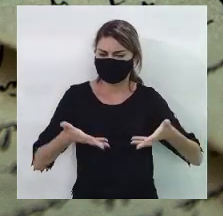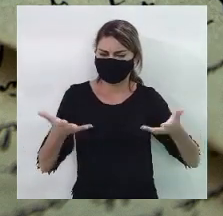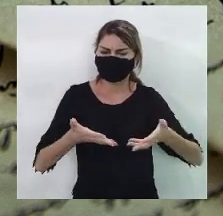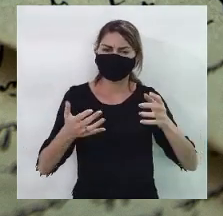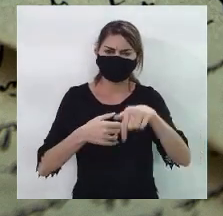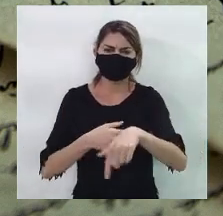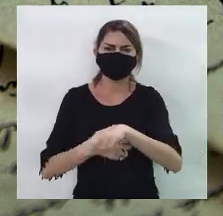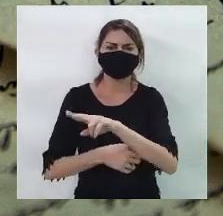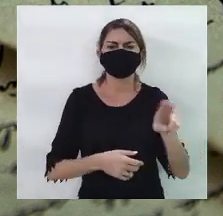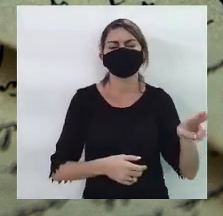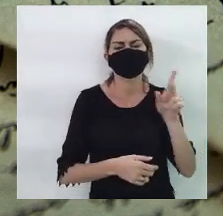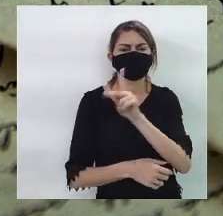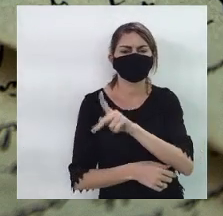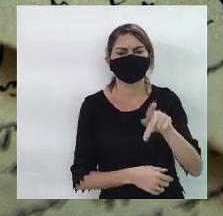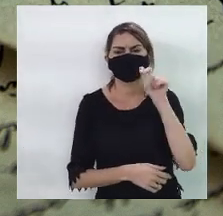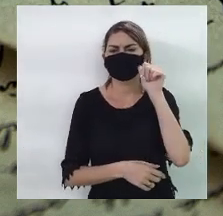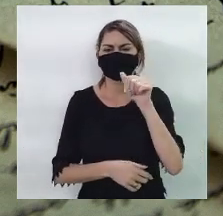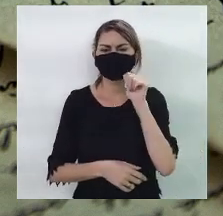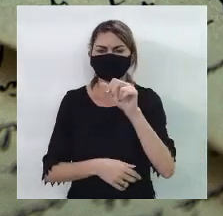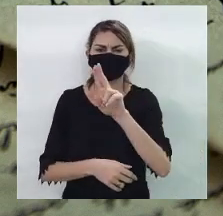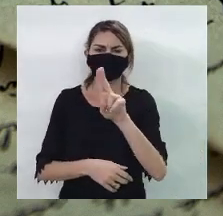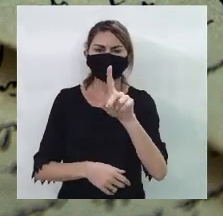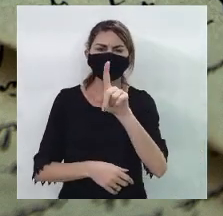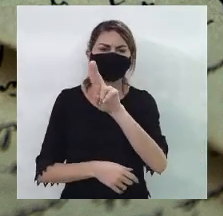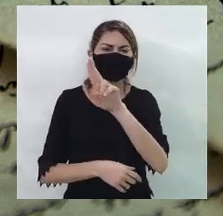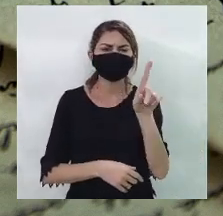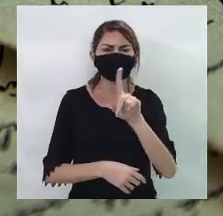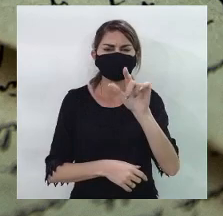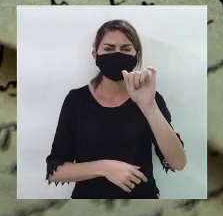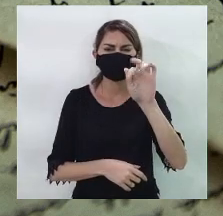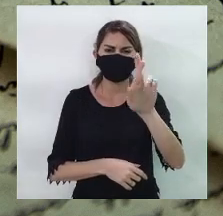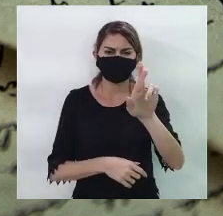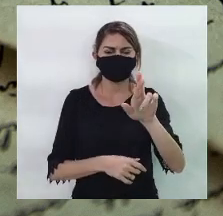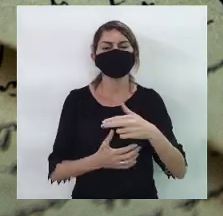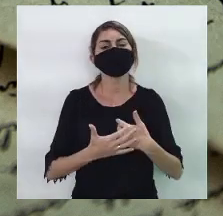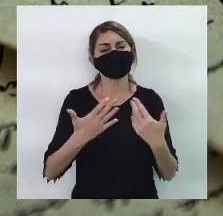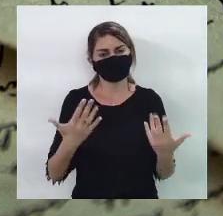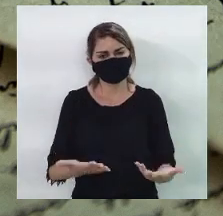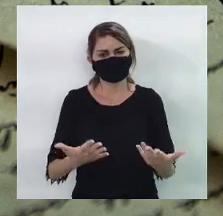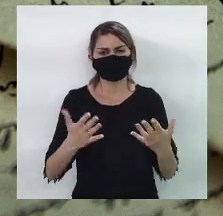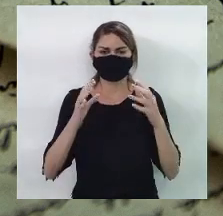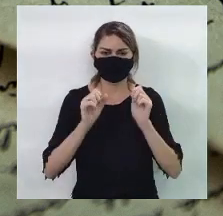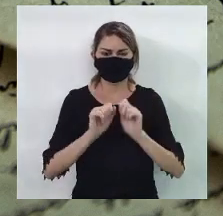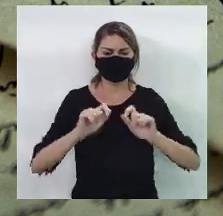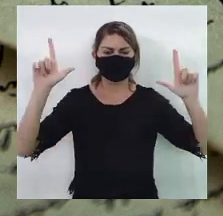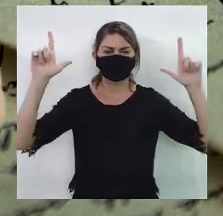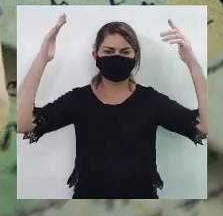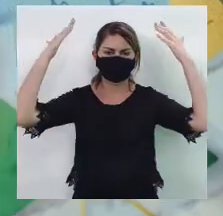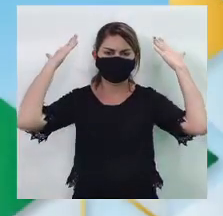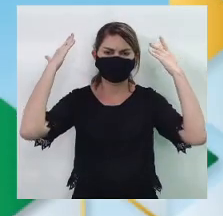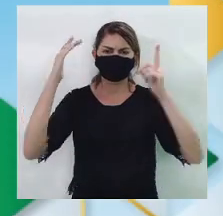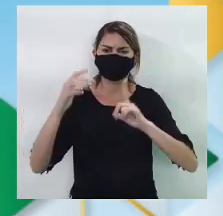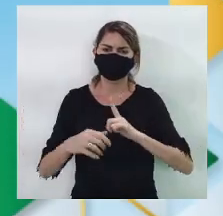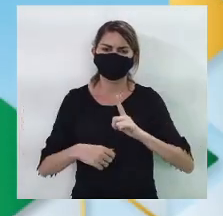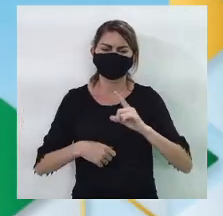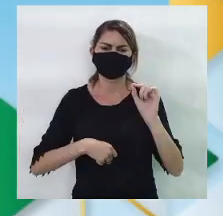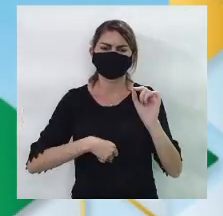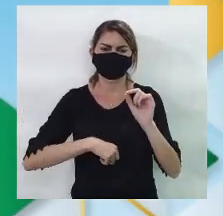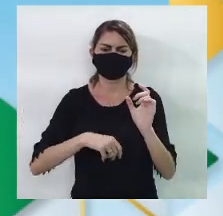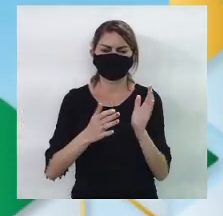o nome de quem? Da professora Luzilá Gonçalves, tá certo? Então, na tela, nós temos aqui